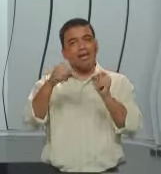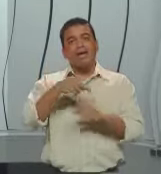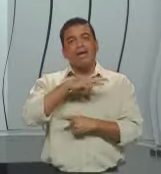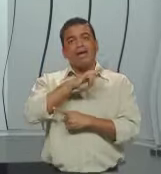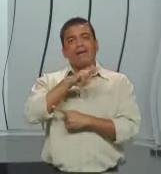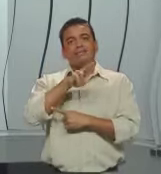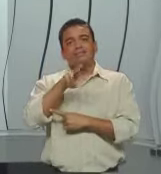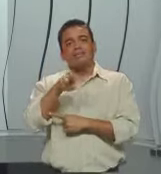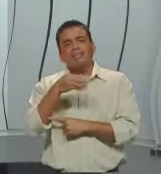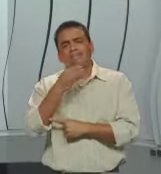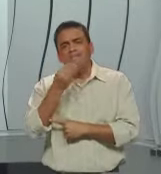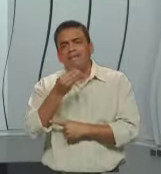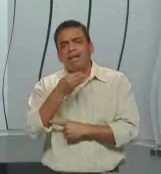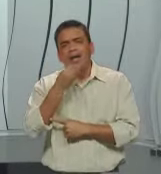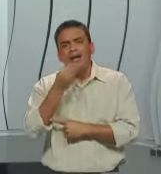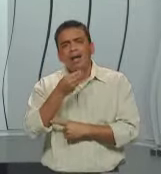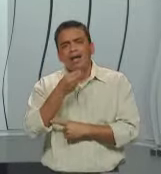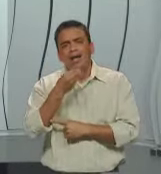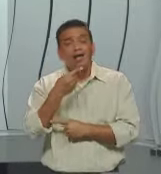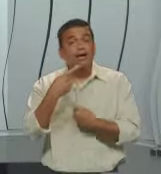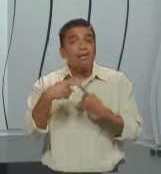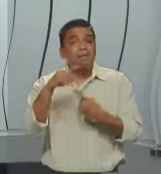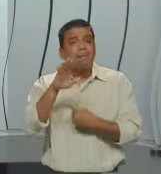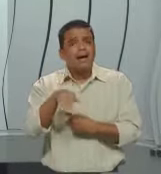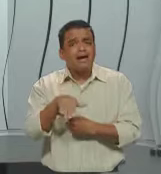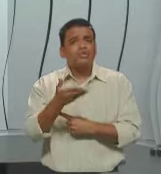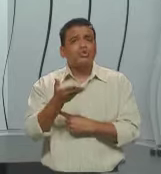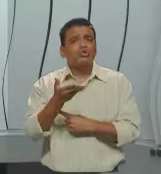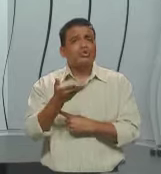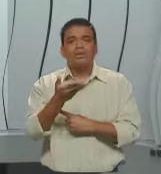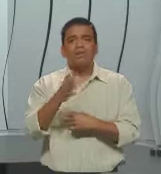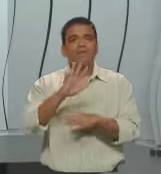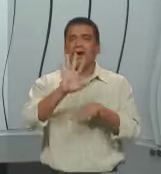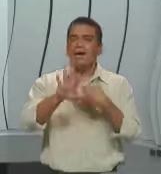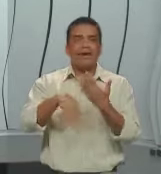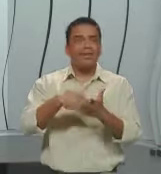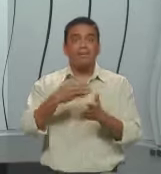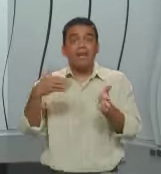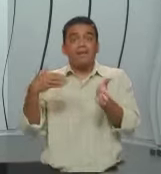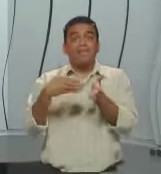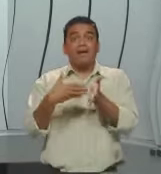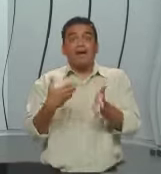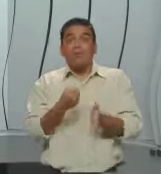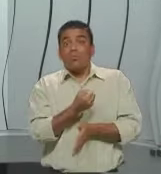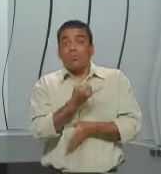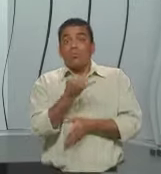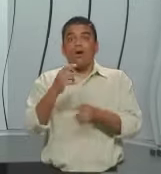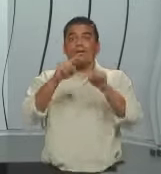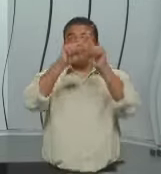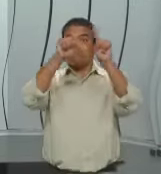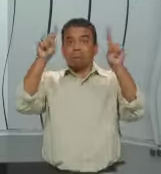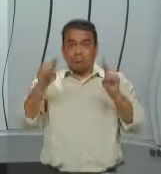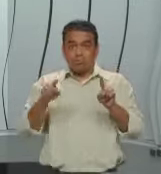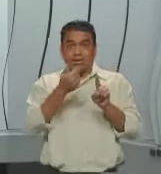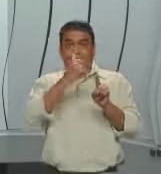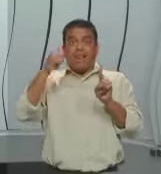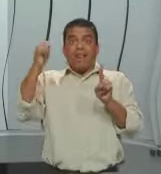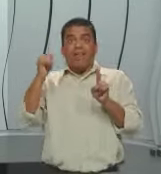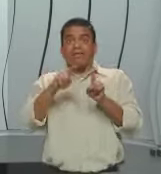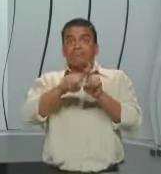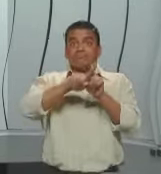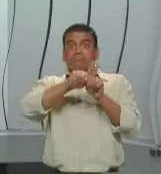elétrica muito baixa. Se tem resistência muito baixa, ele não vai afetar no valor final da corrente que passa naquele trecho que eu desejo medir